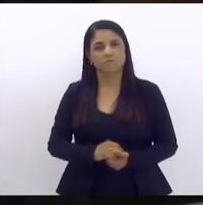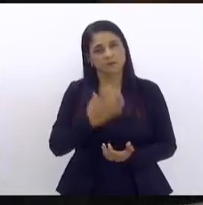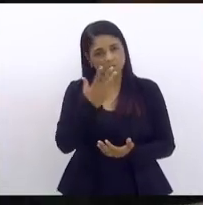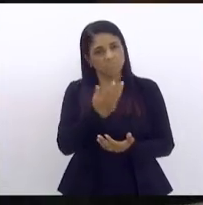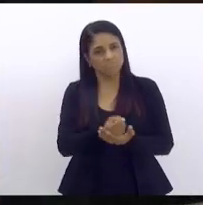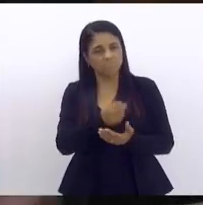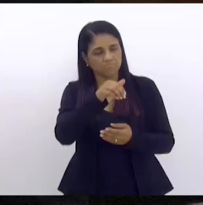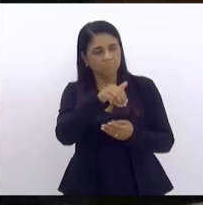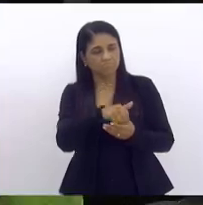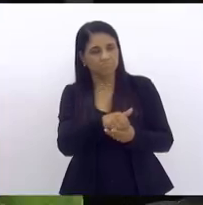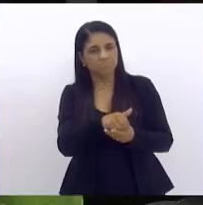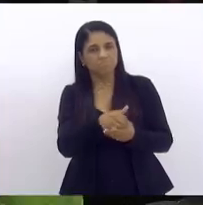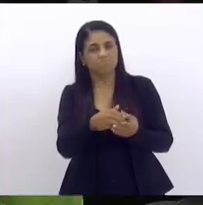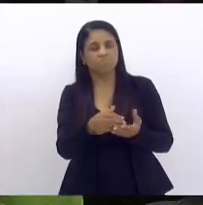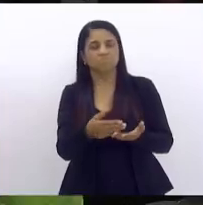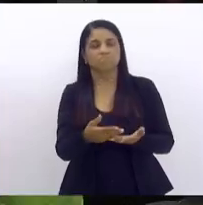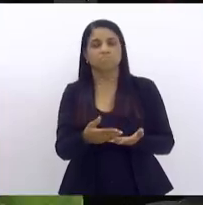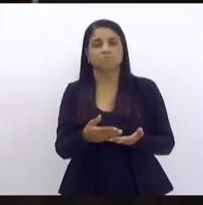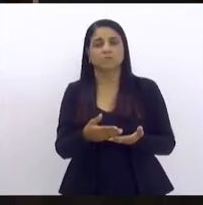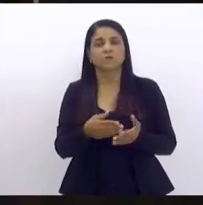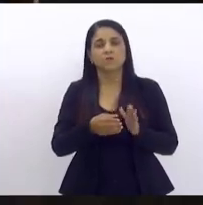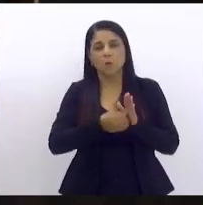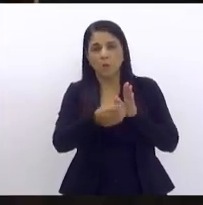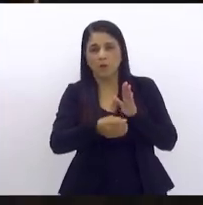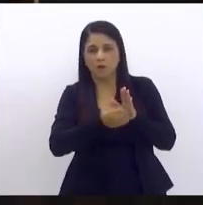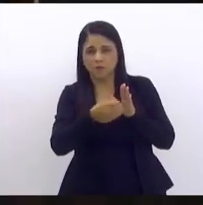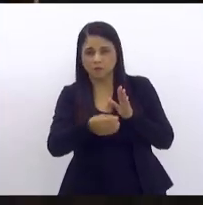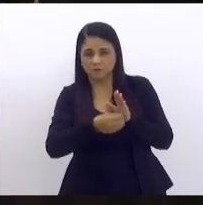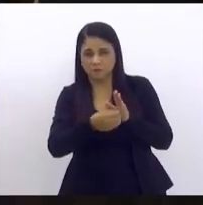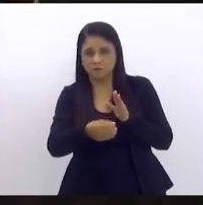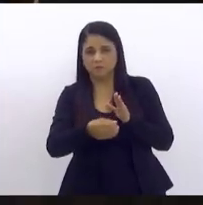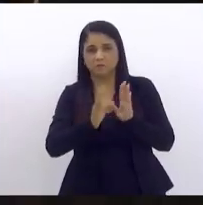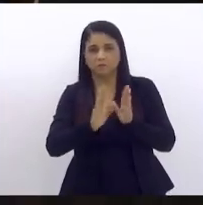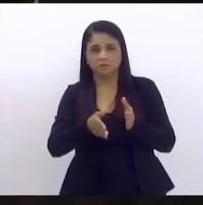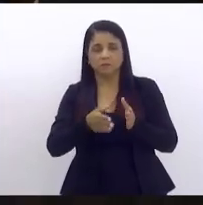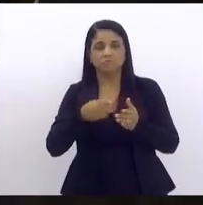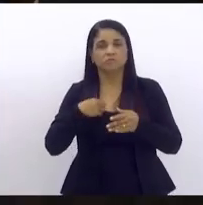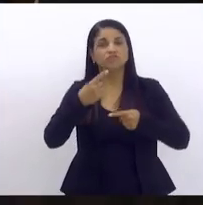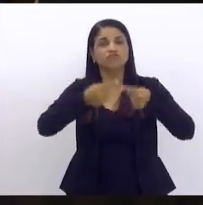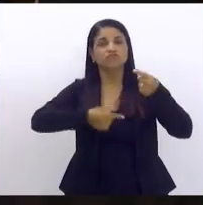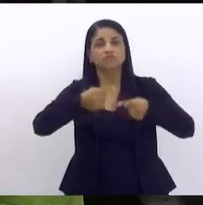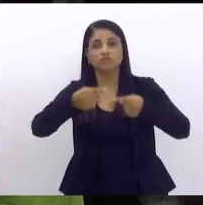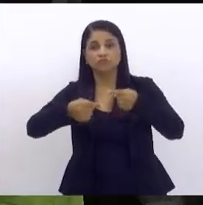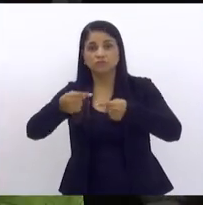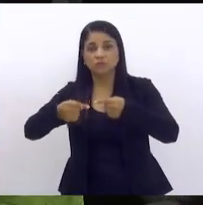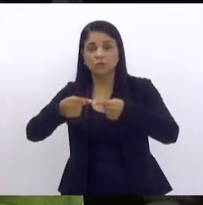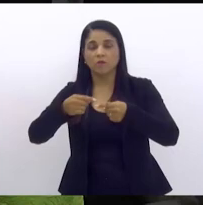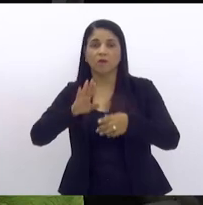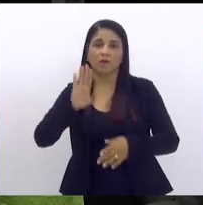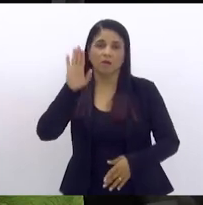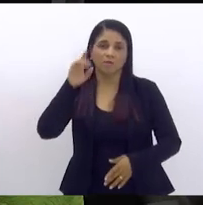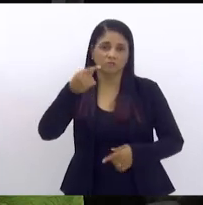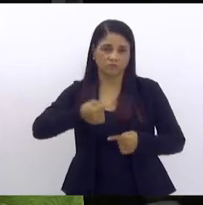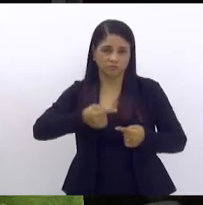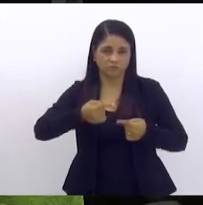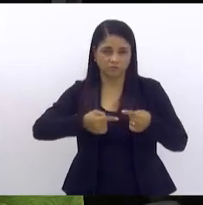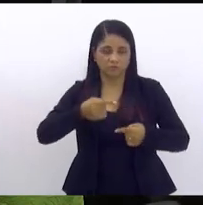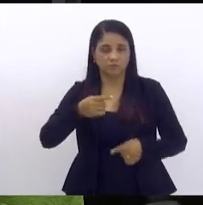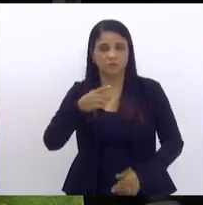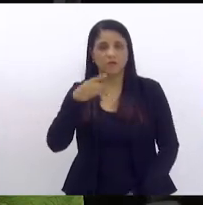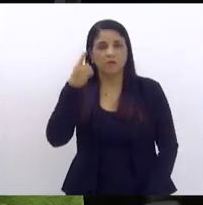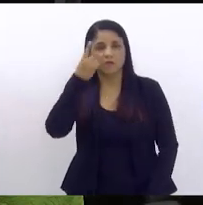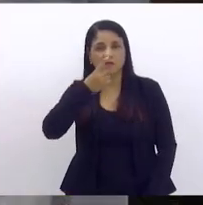Favorável, presidente. Muito obrigado. Com os pareceres emitidos em discussão. Para discutir, senhor presidente. Para discutir, deputado Anderson